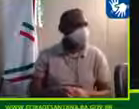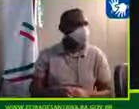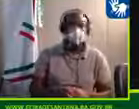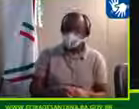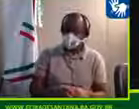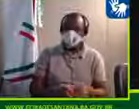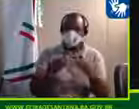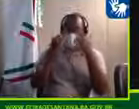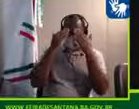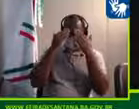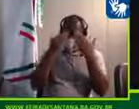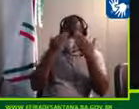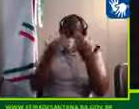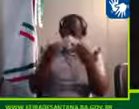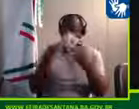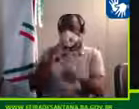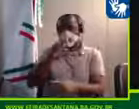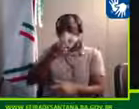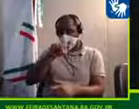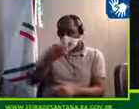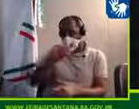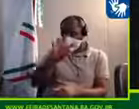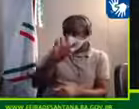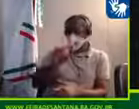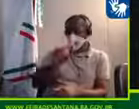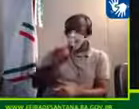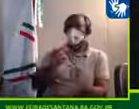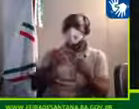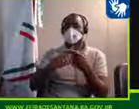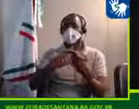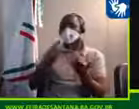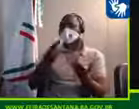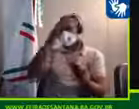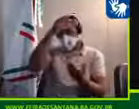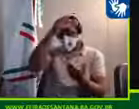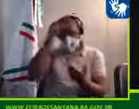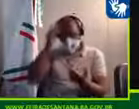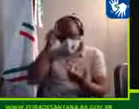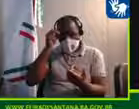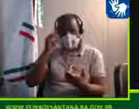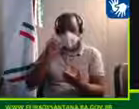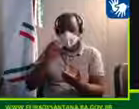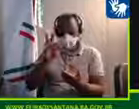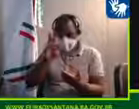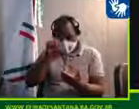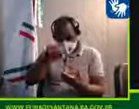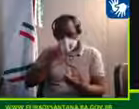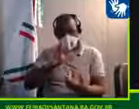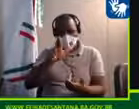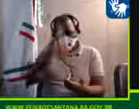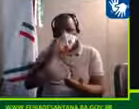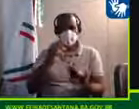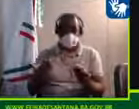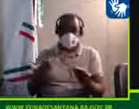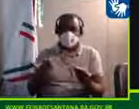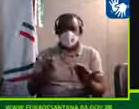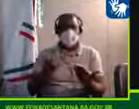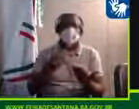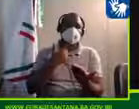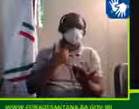Saudações, Renata, prefeito Cubé Martins Filho, equipe de governo. Eu quero reiterar a minha